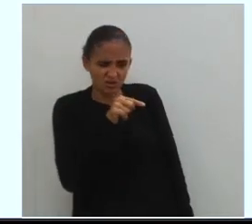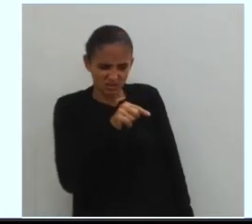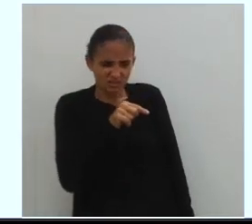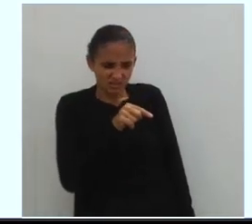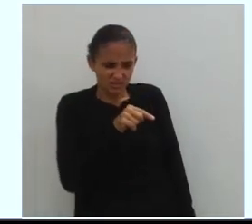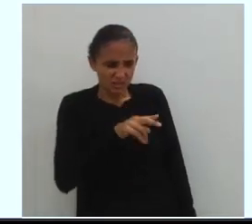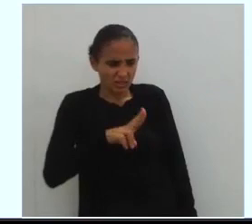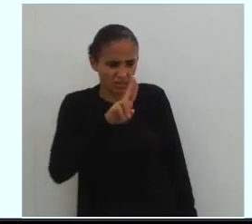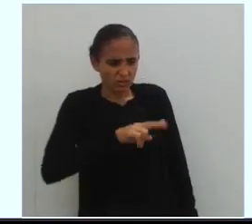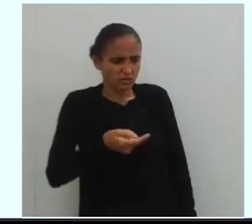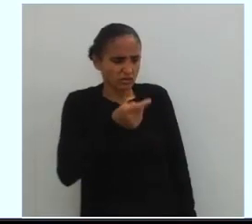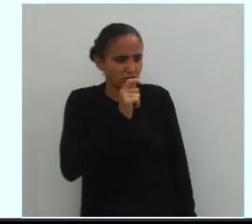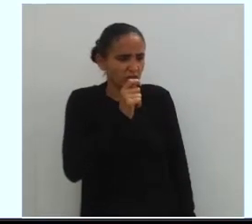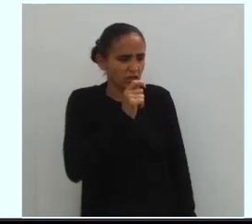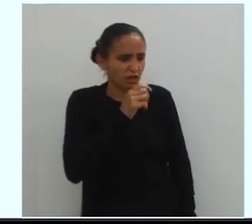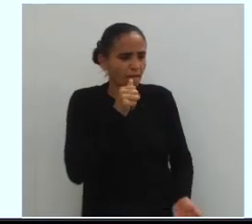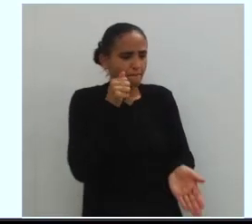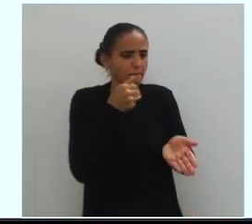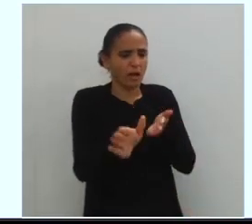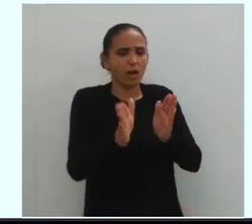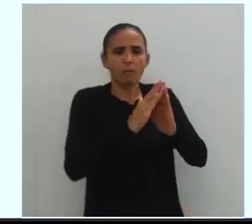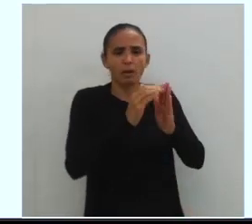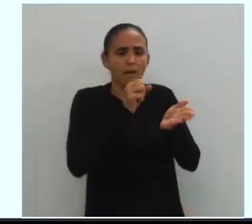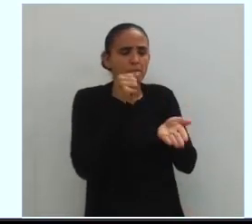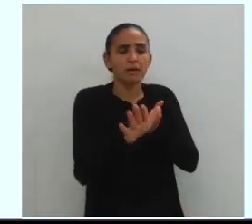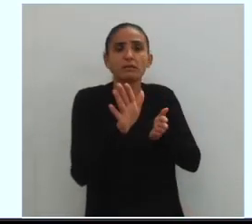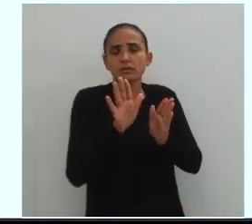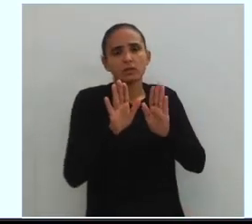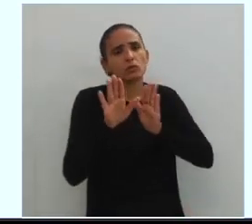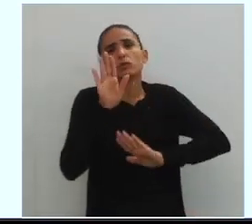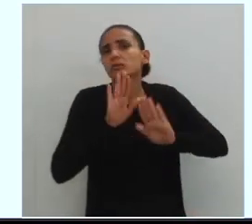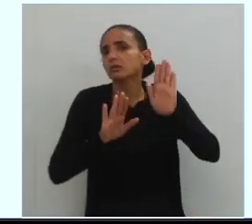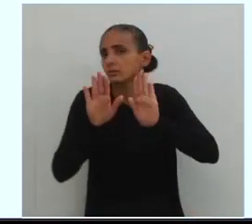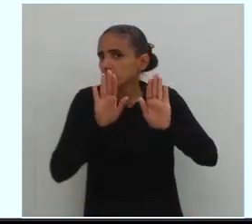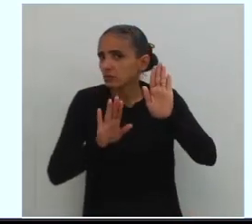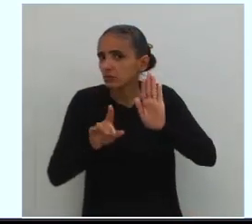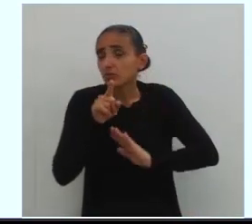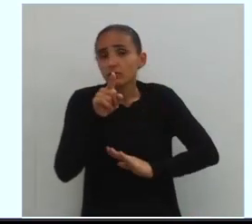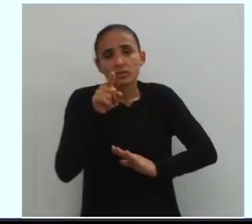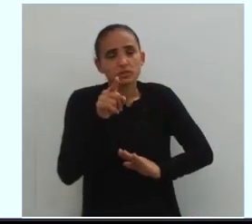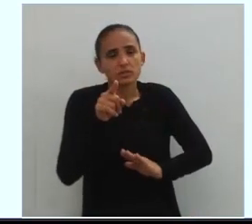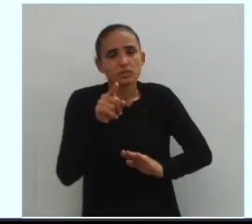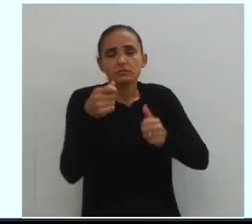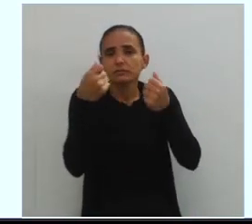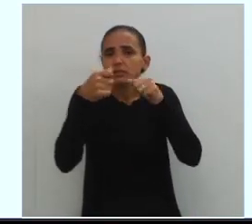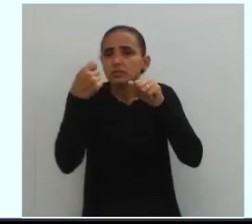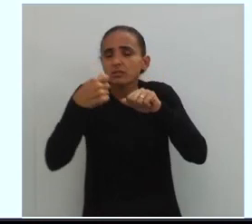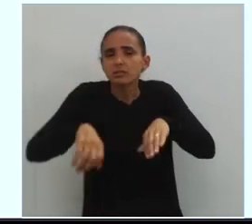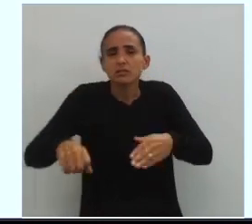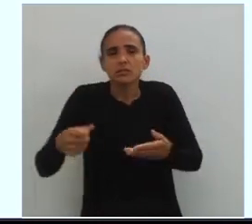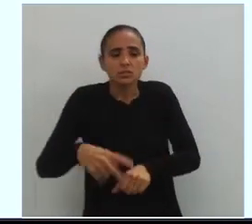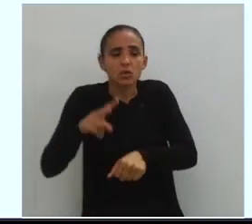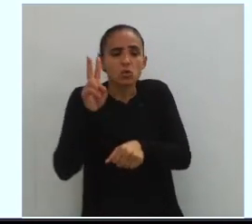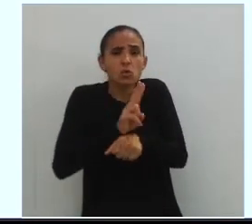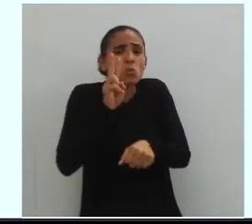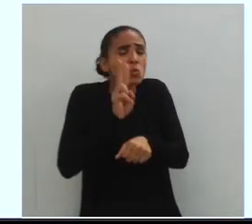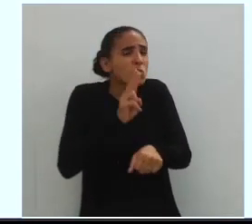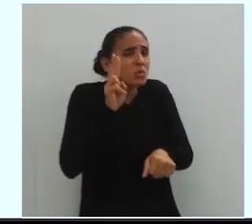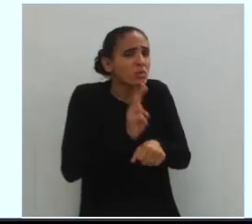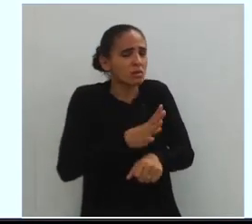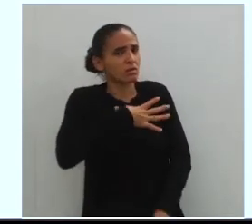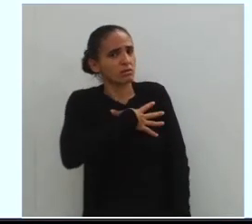fora de casa. Isso não pode acontecer. Você tem que acolher o seu filho,